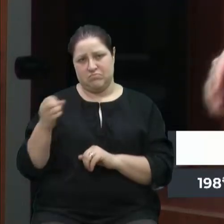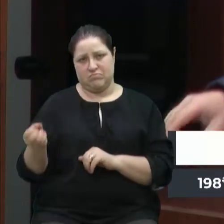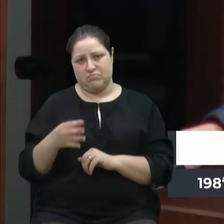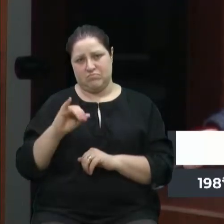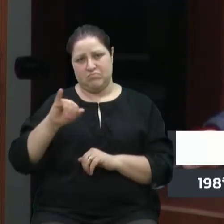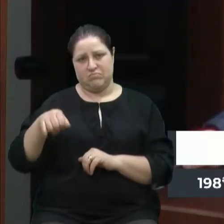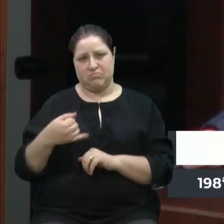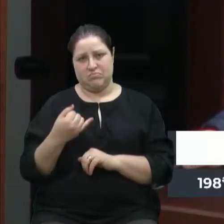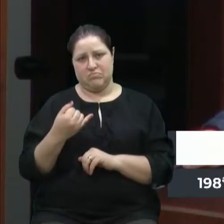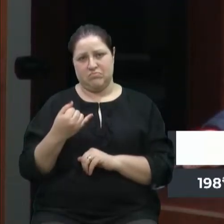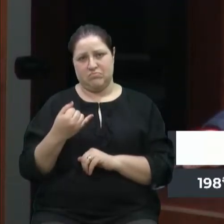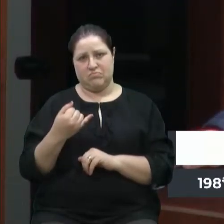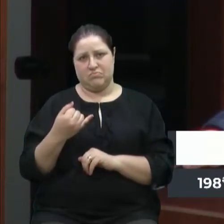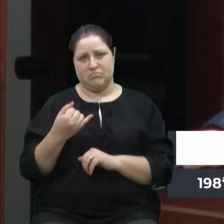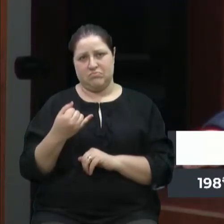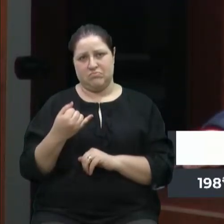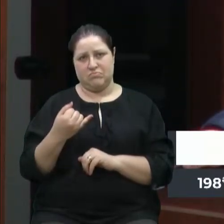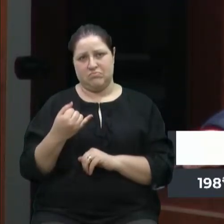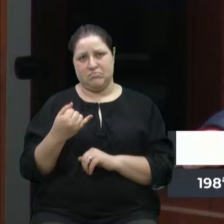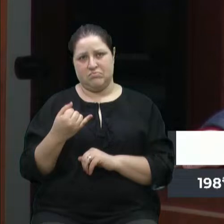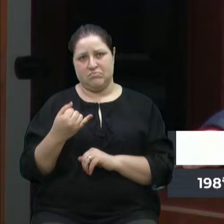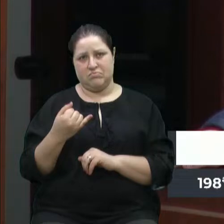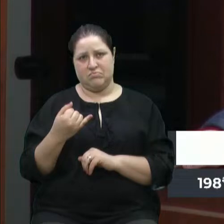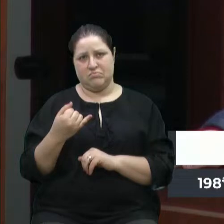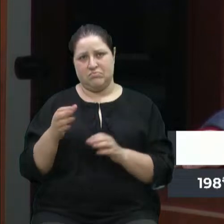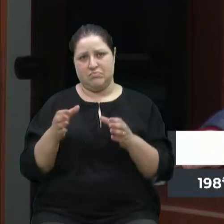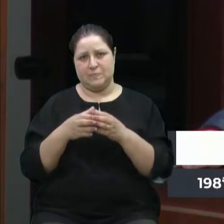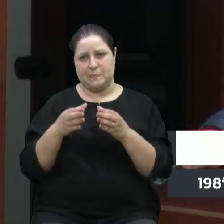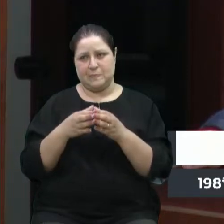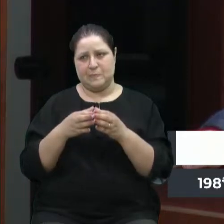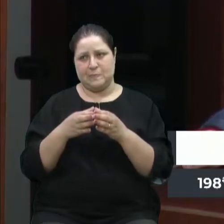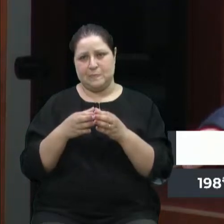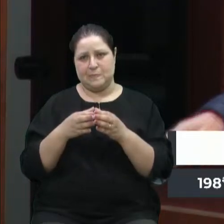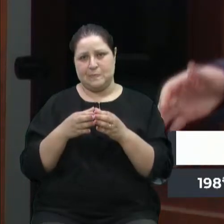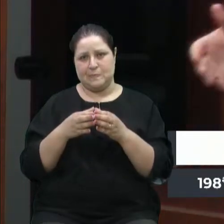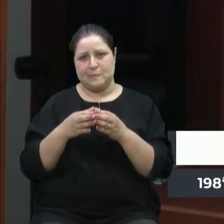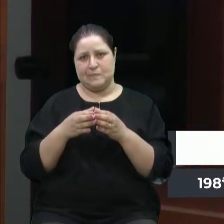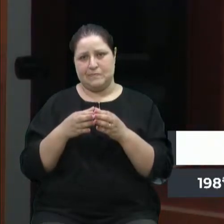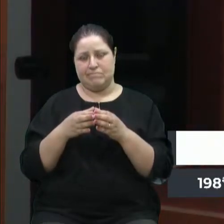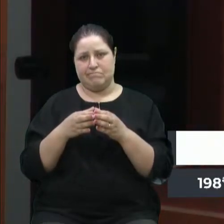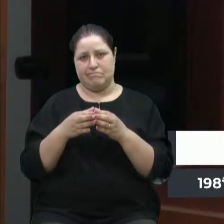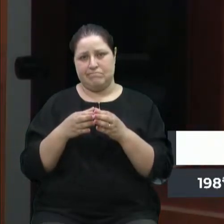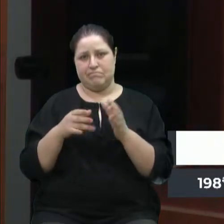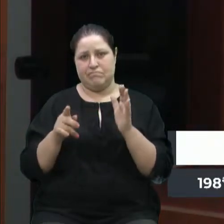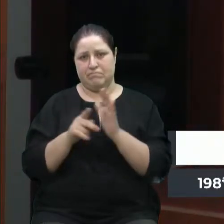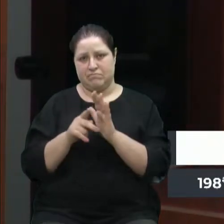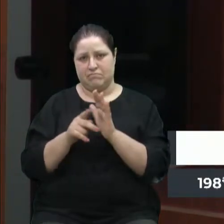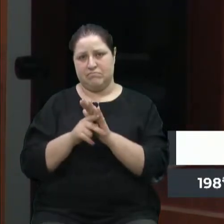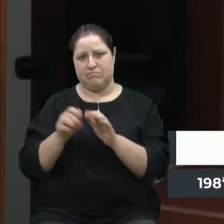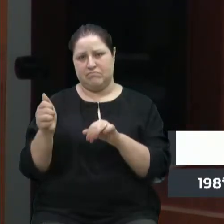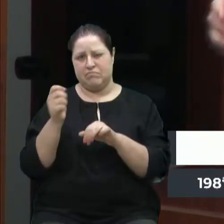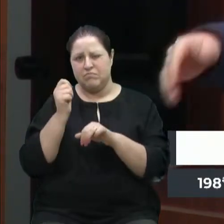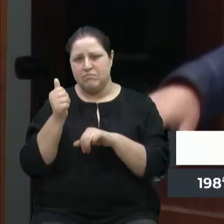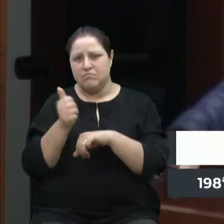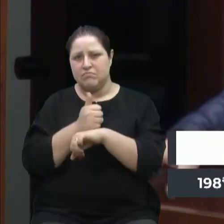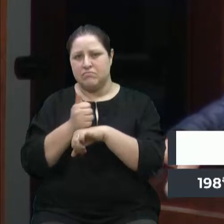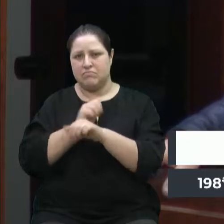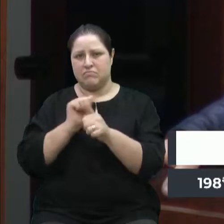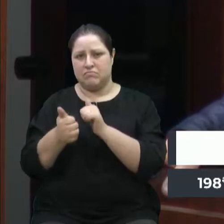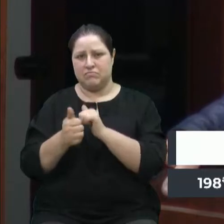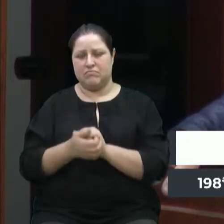oportunidade, inclusive, para as equipes de alto rendimento da cidade, porque, infelizmente, né, e hoje tem uma entrevista